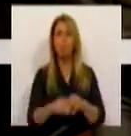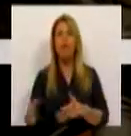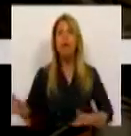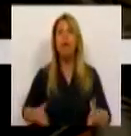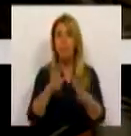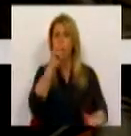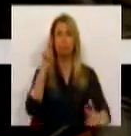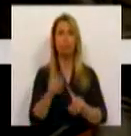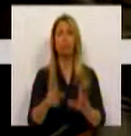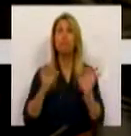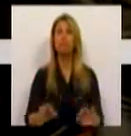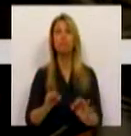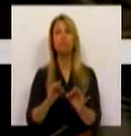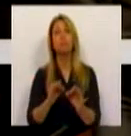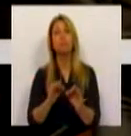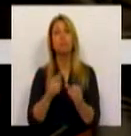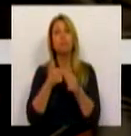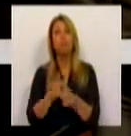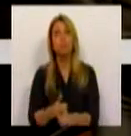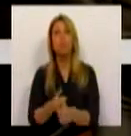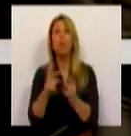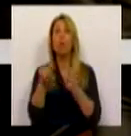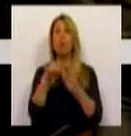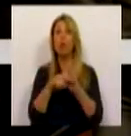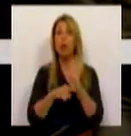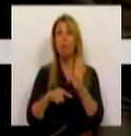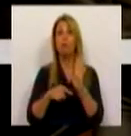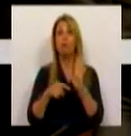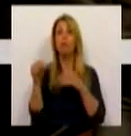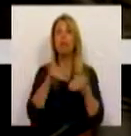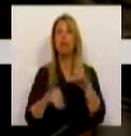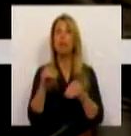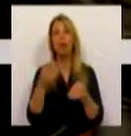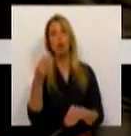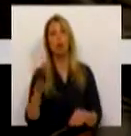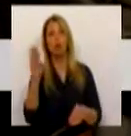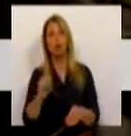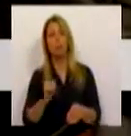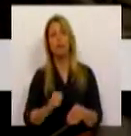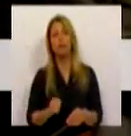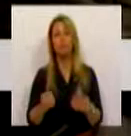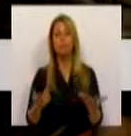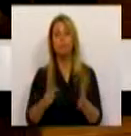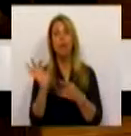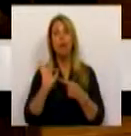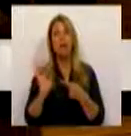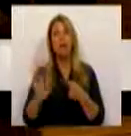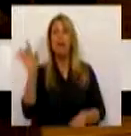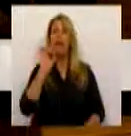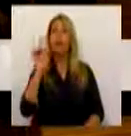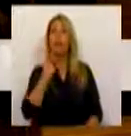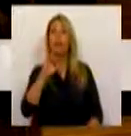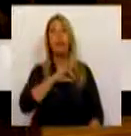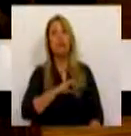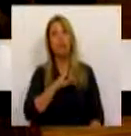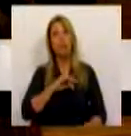na boa linha do programa eleitoral do Partido Socialista. E este é um aspecto importante. Rendimentos